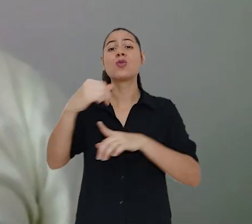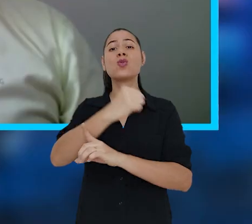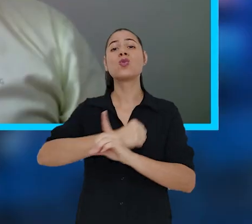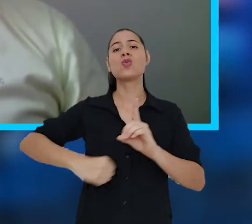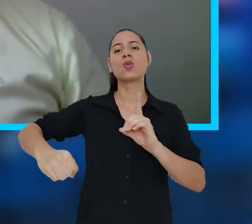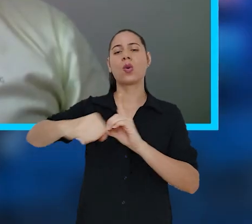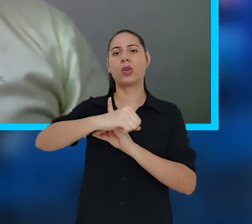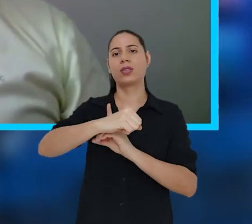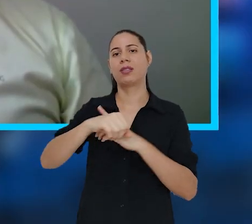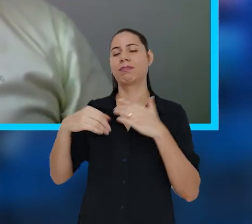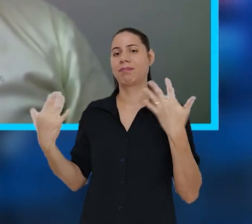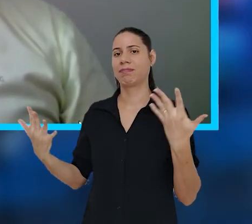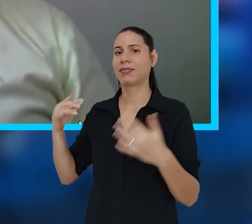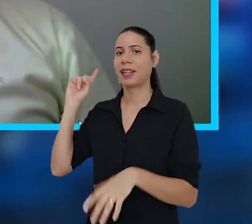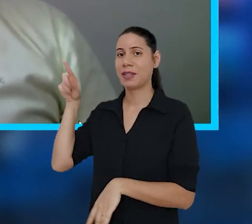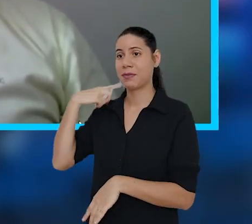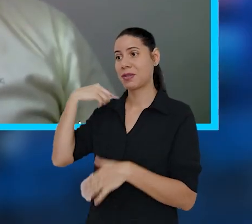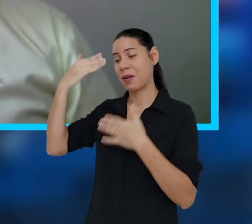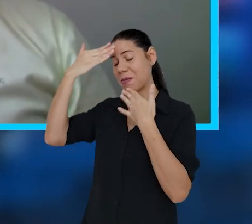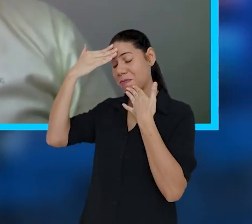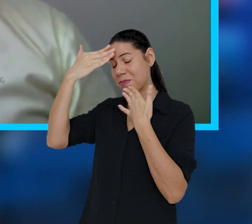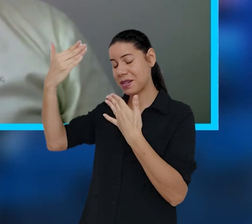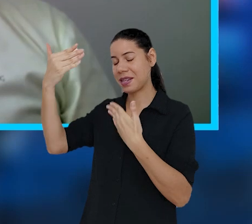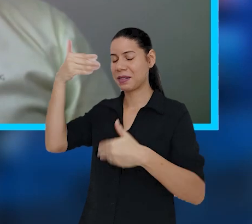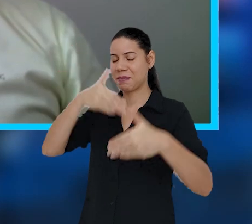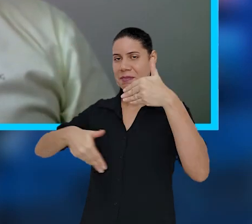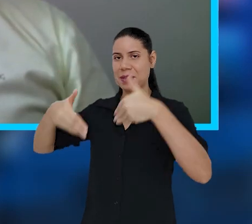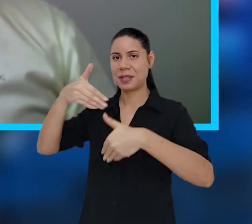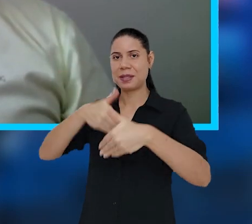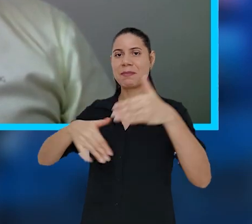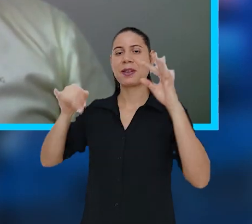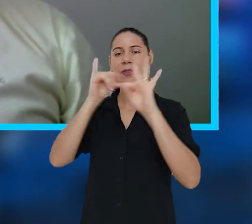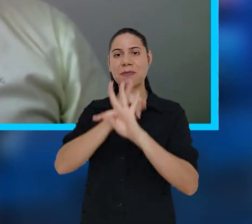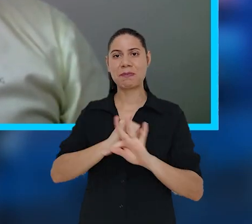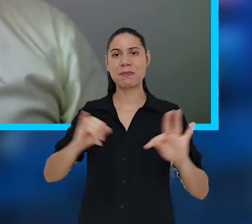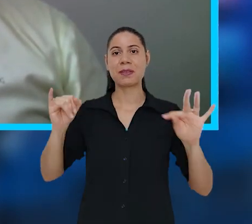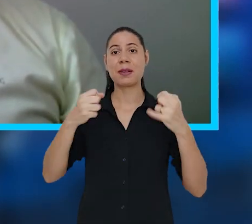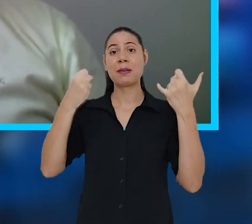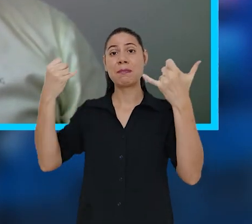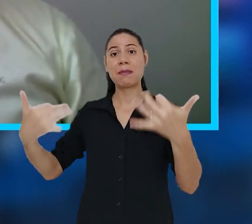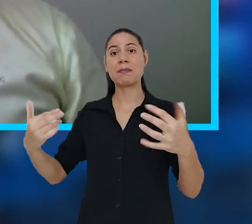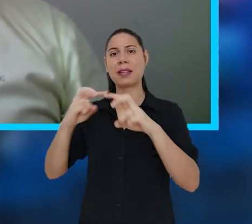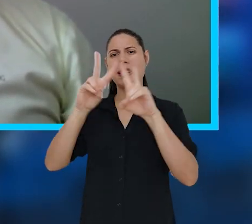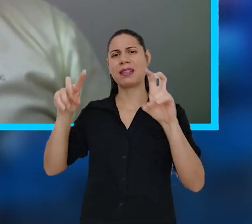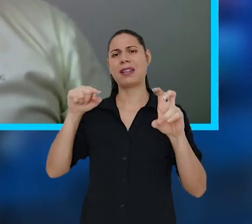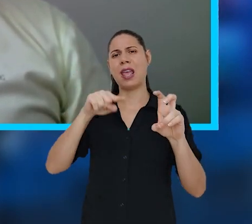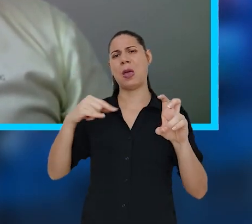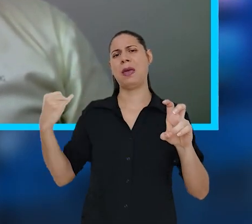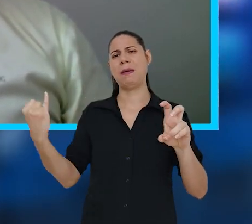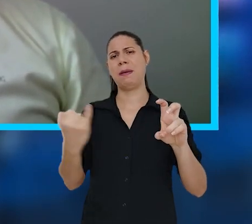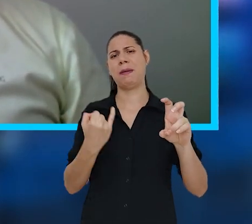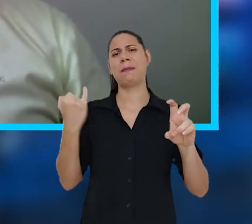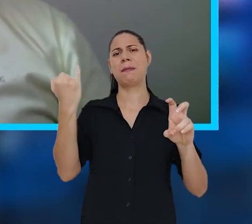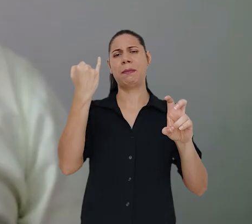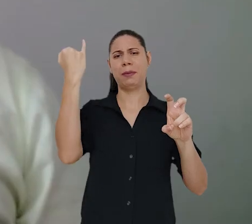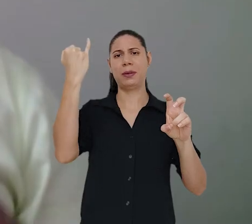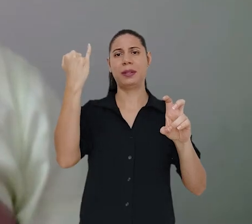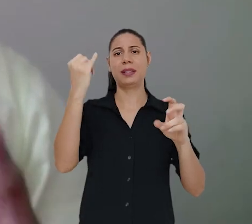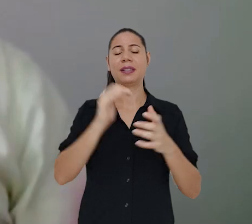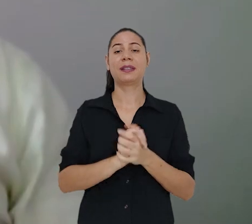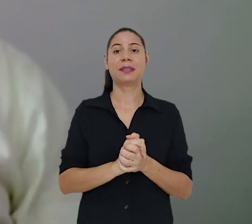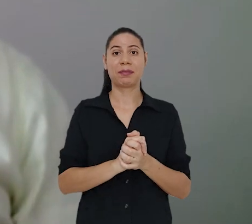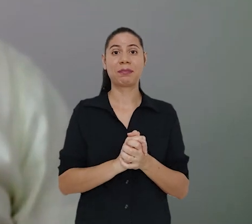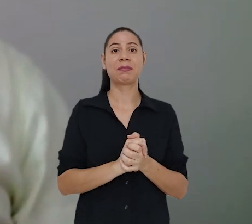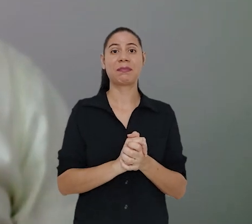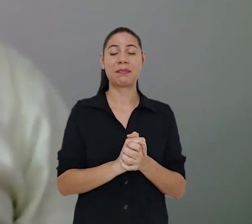sociais. Doutor Augusto, muito obrigada por sua participação aqui no programa para falar desse assunto tão importante para a sociedade. E